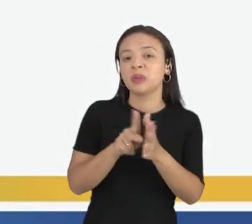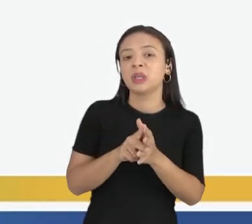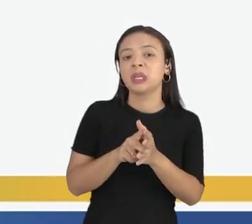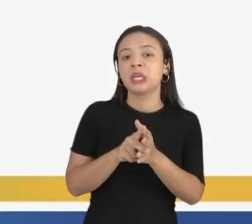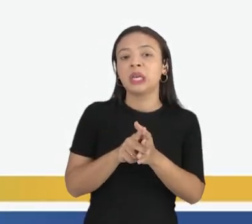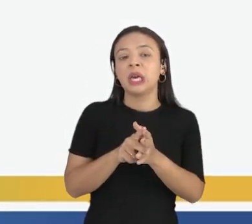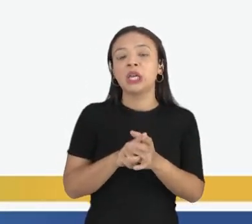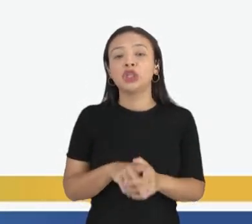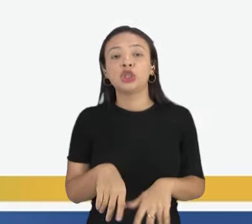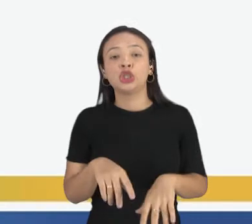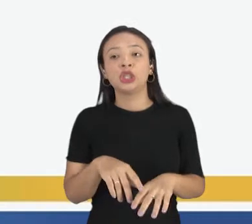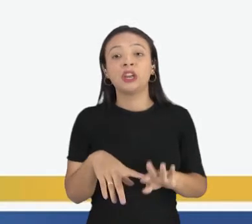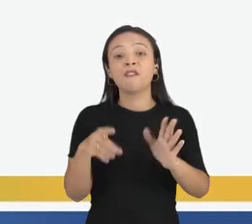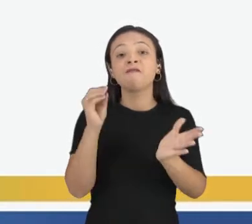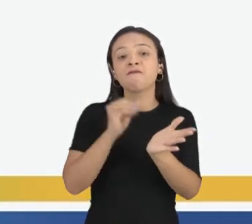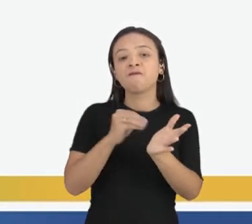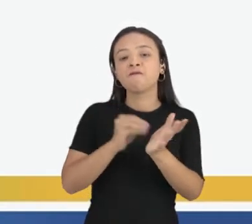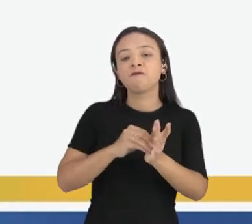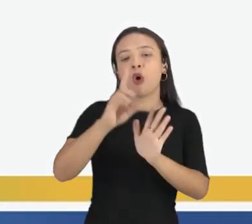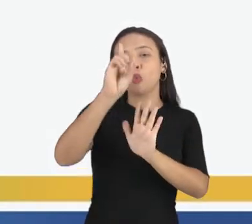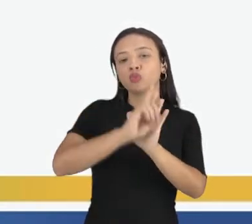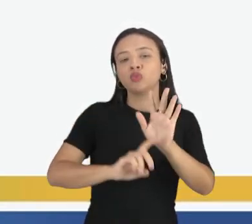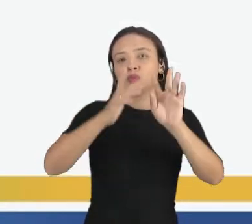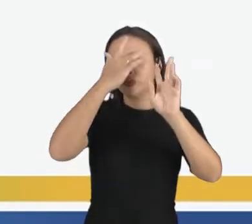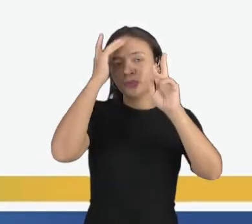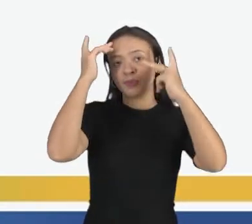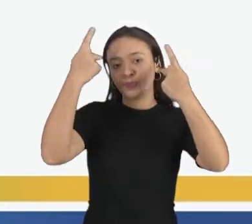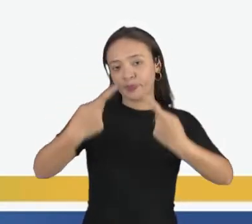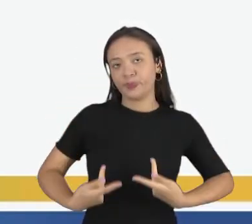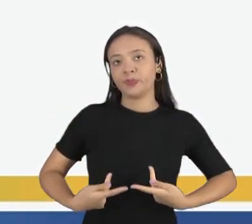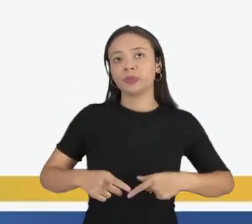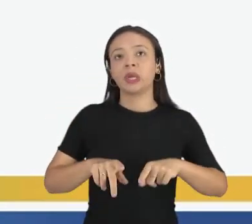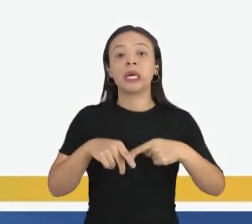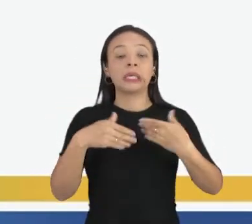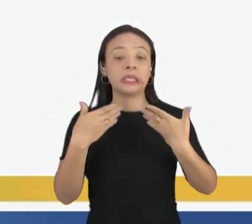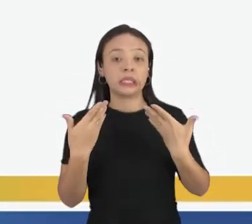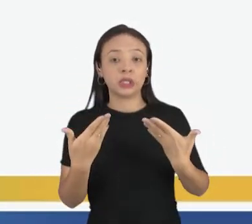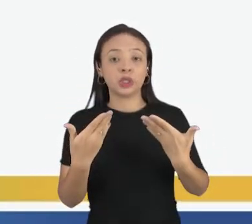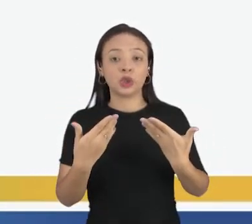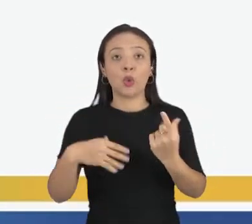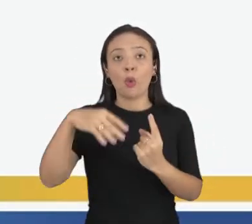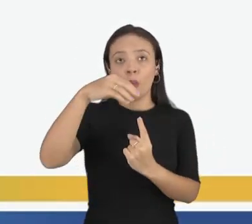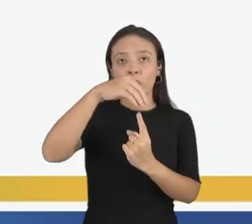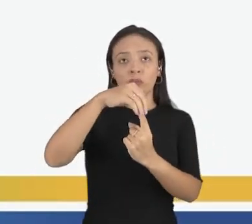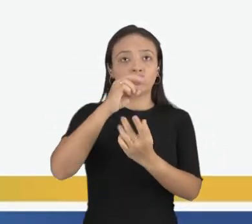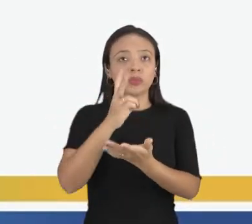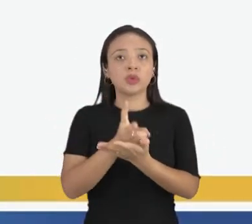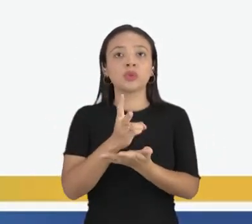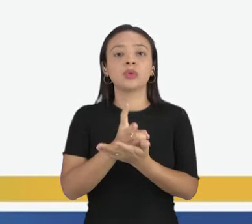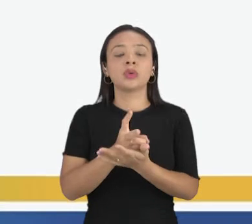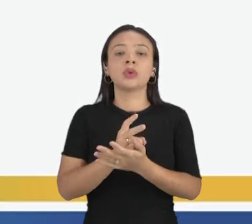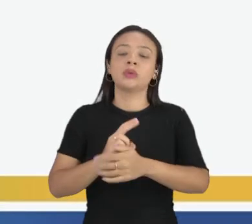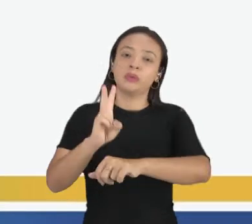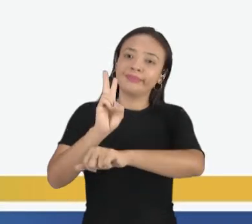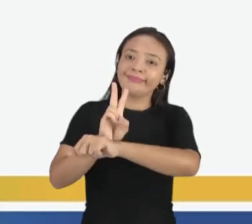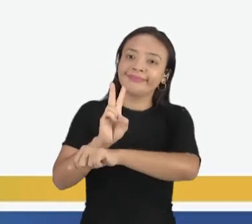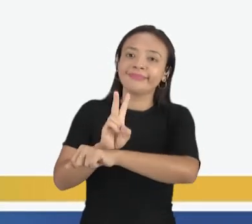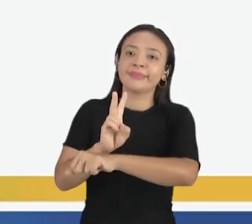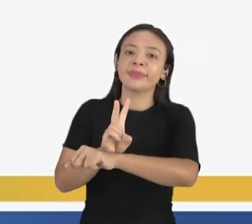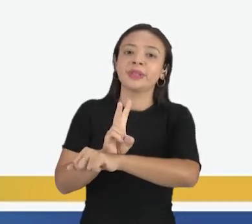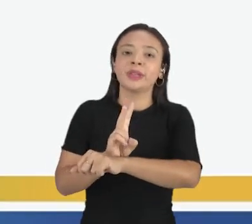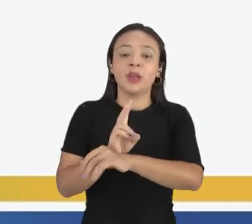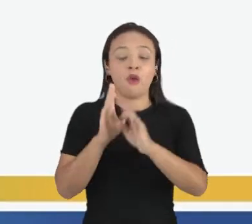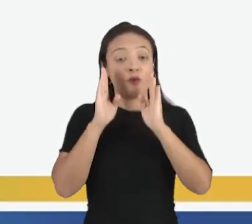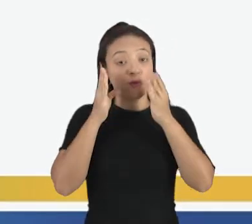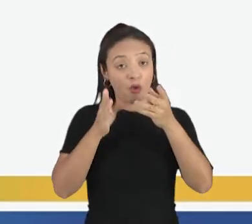Só que o engraçado é que, embora o discurso, né, e os objetivos continuassem voltados, então, para proteger, né, dessa